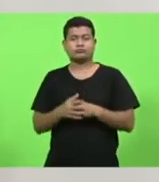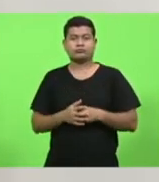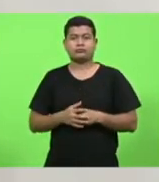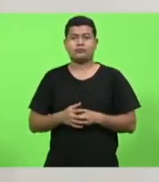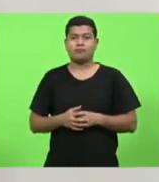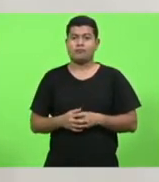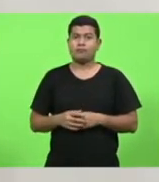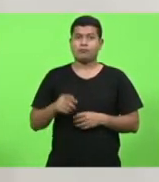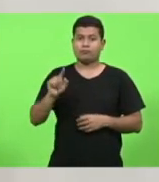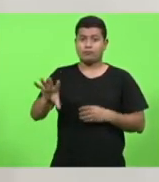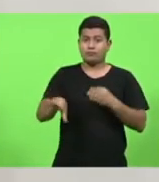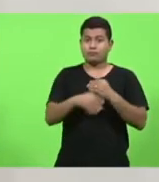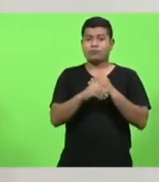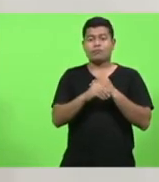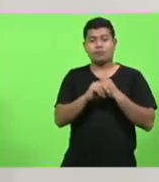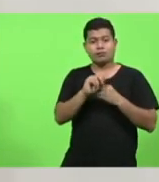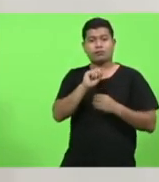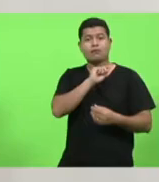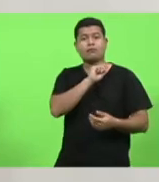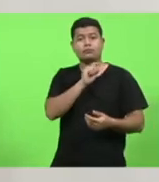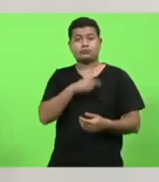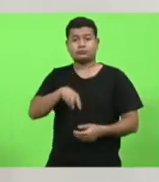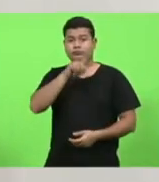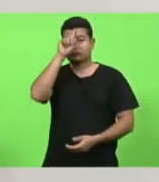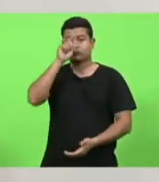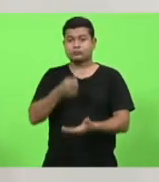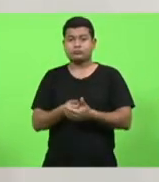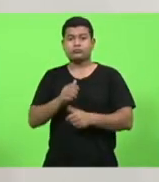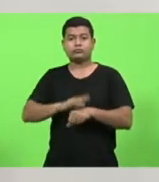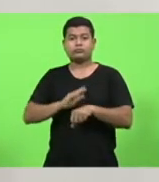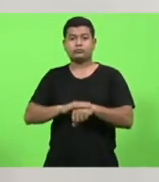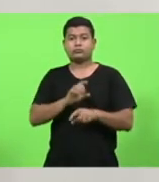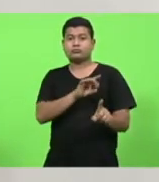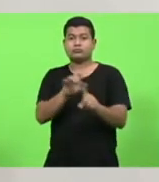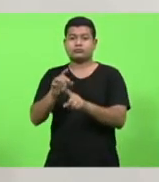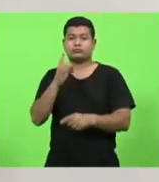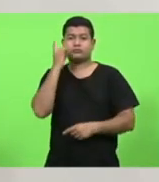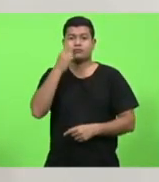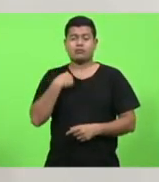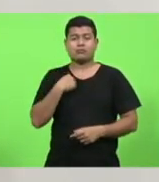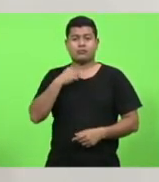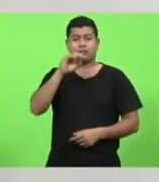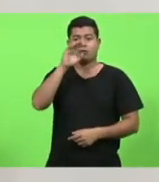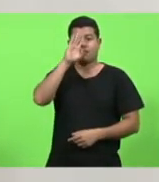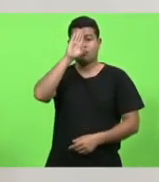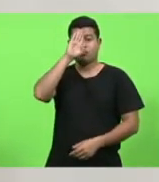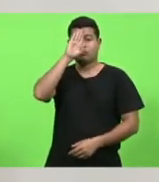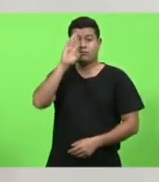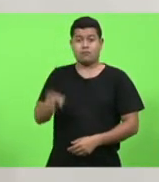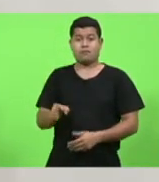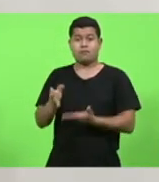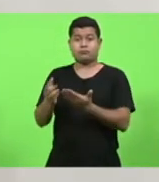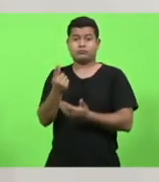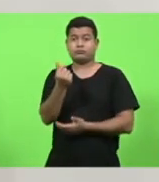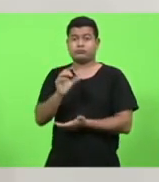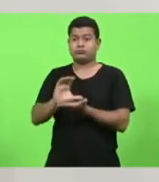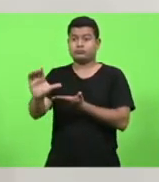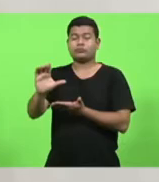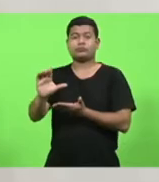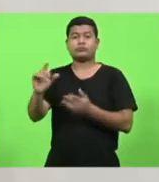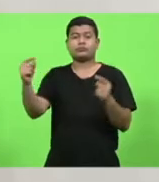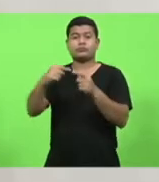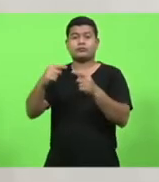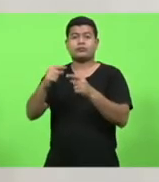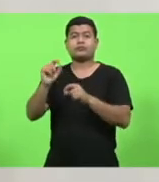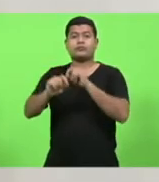através das emendas impositivas que os deputados têm, eu destinei um recurso para energia solar. Deu tudo